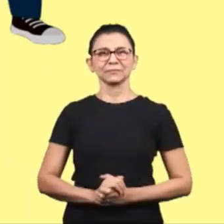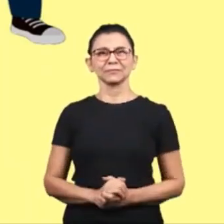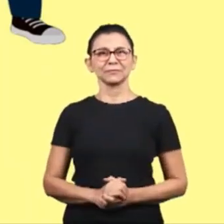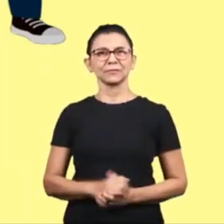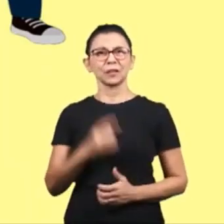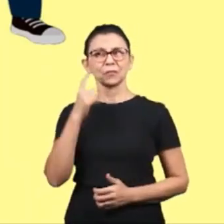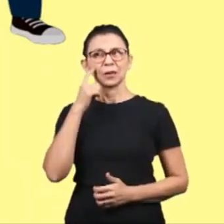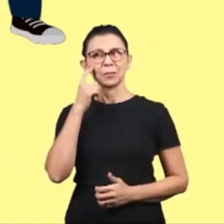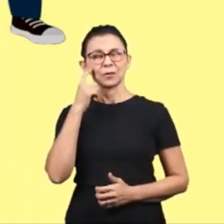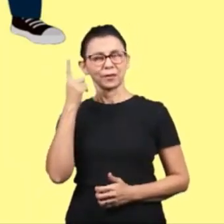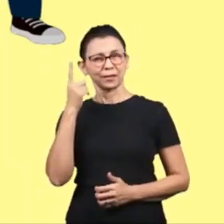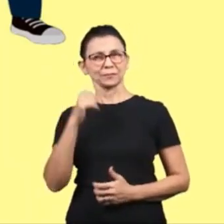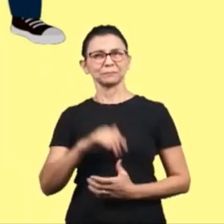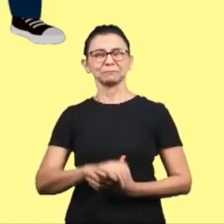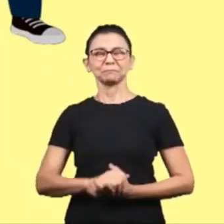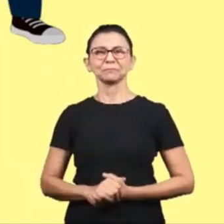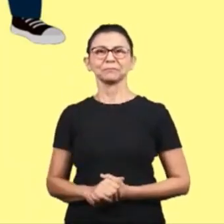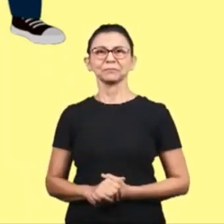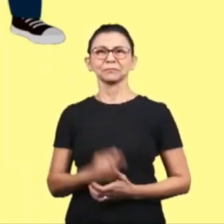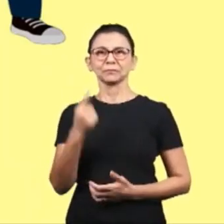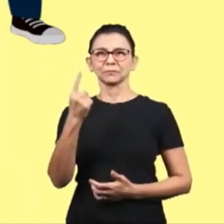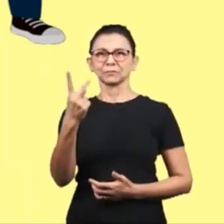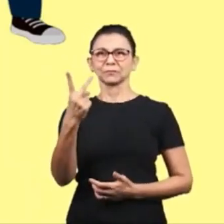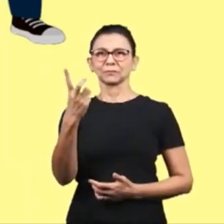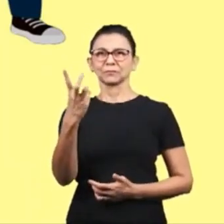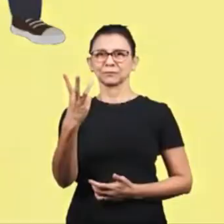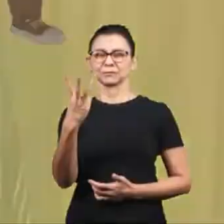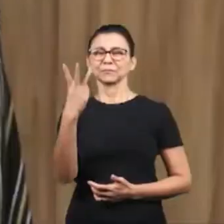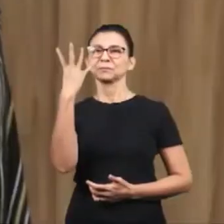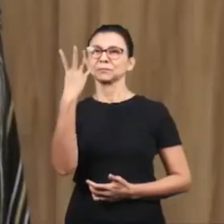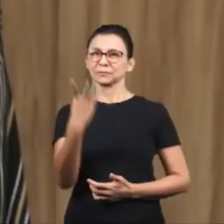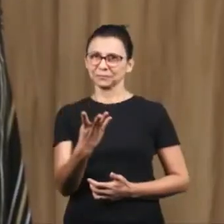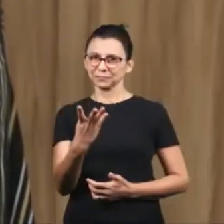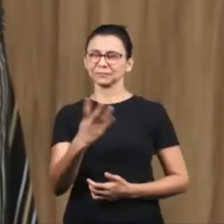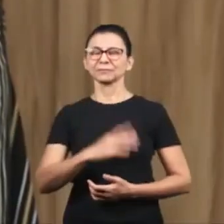som agudo para o grave. Vamos contar?